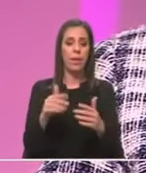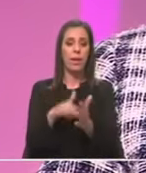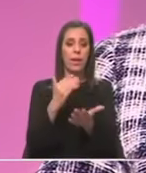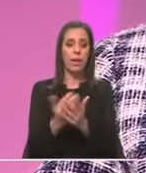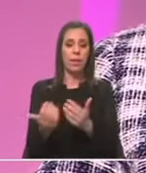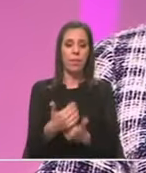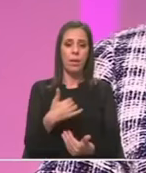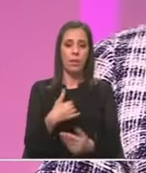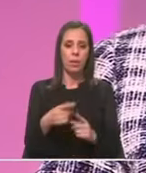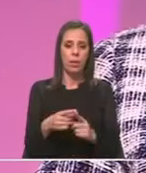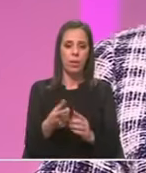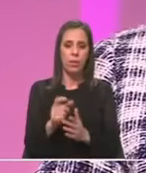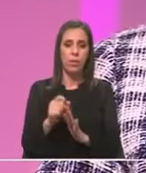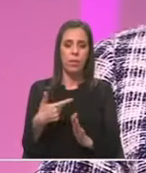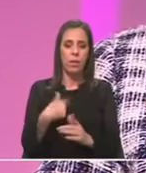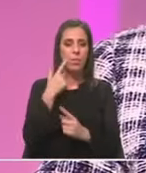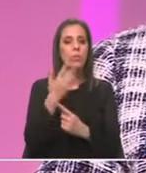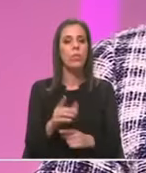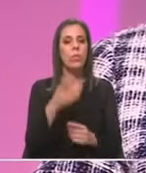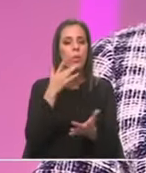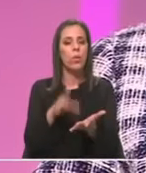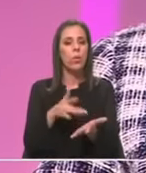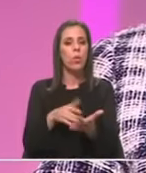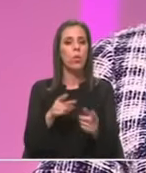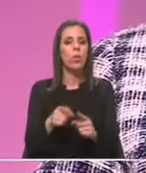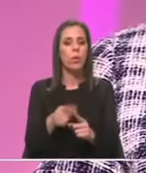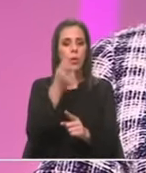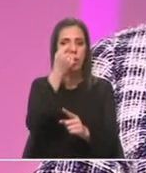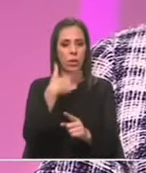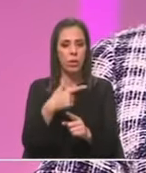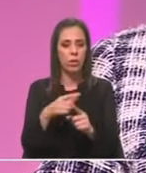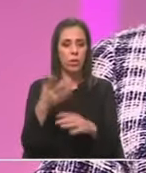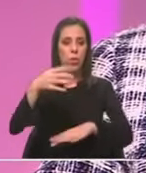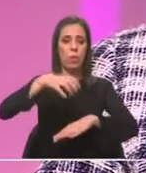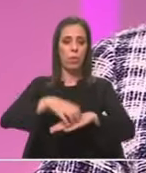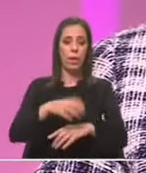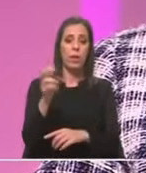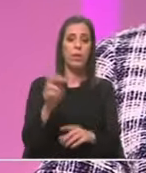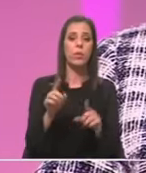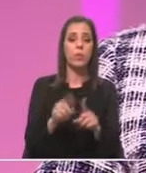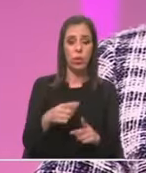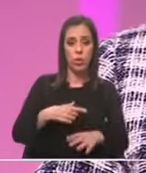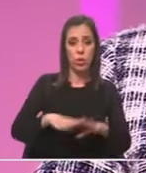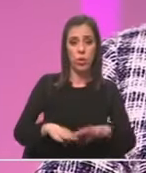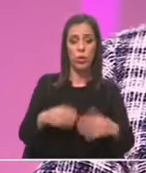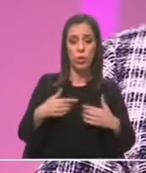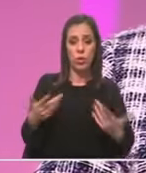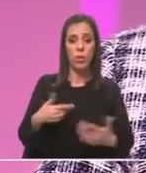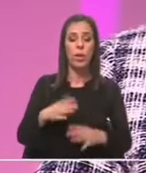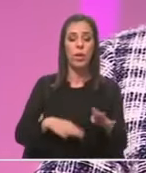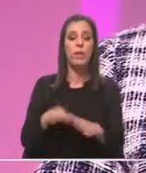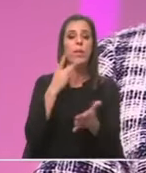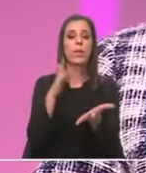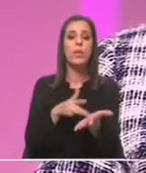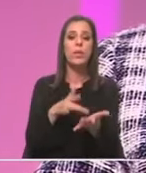uma uma mensagem a mostrar que o livro A história do Hotel Palácio do Estoril que eu fiz eu é que fiz o